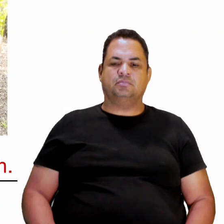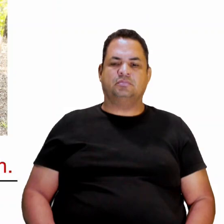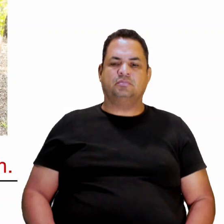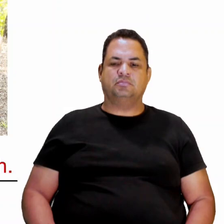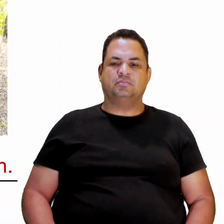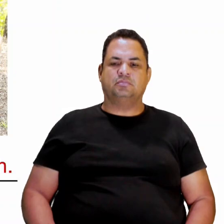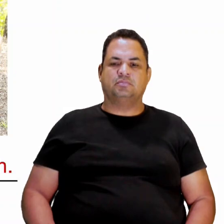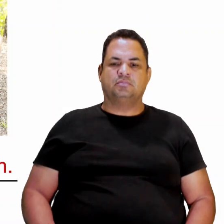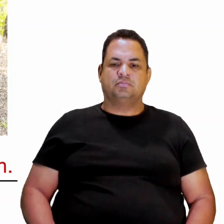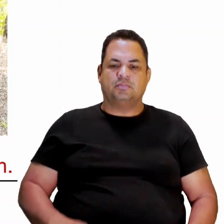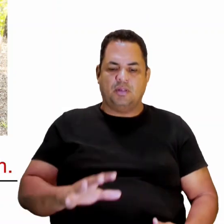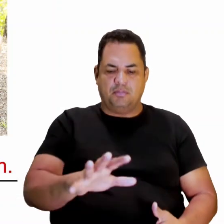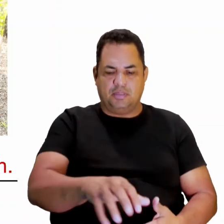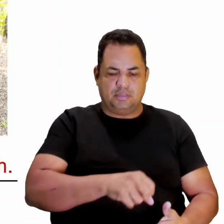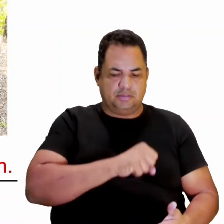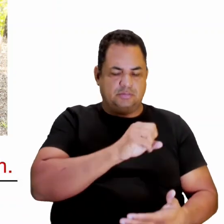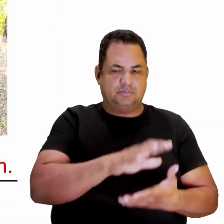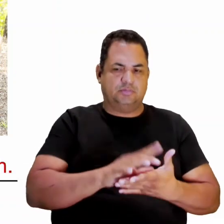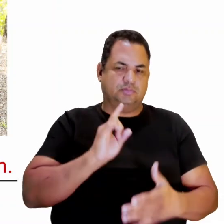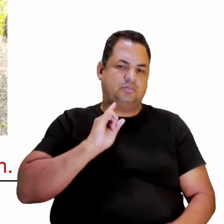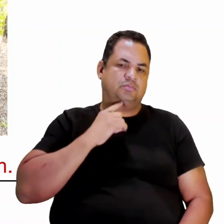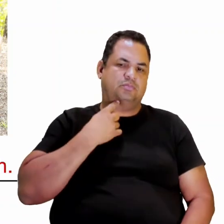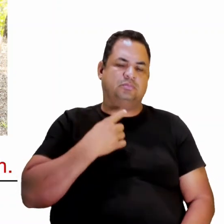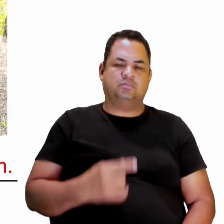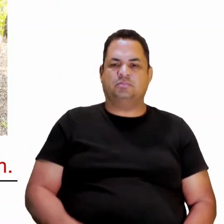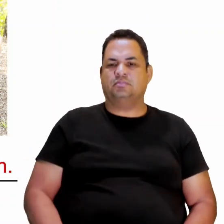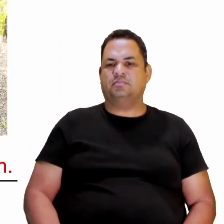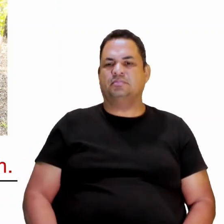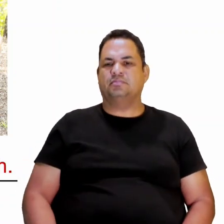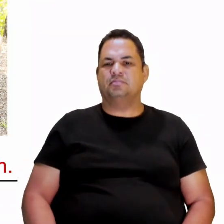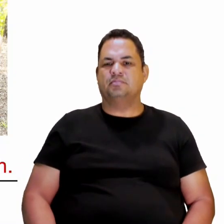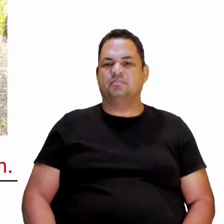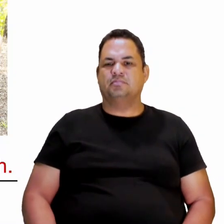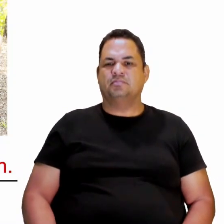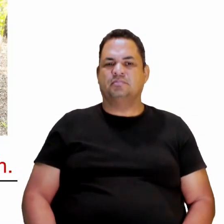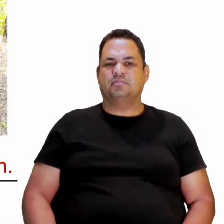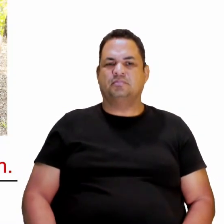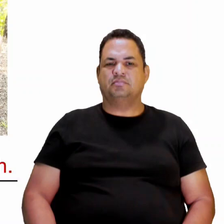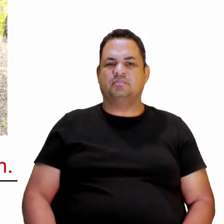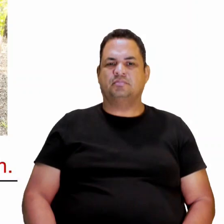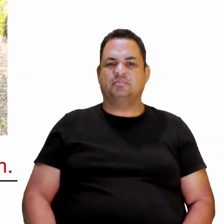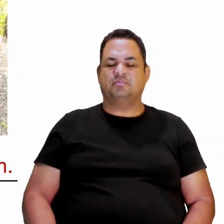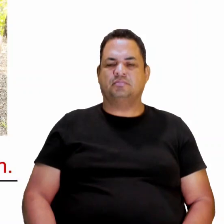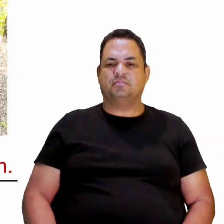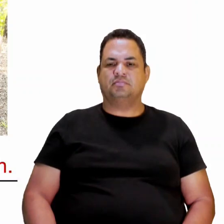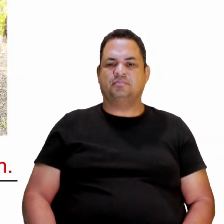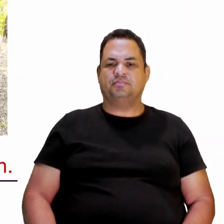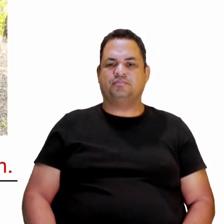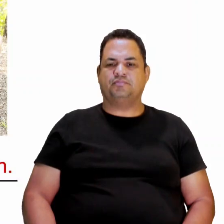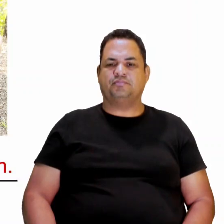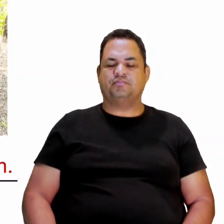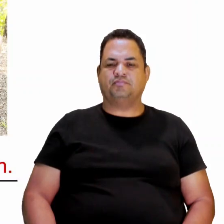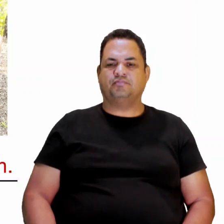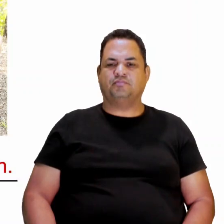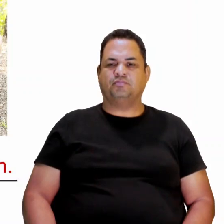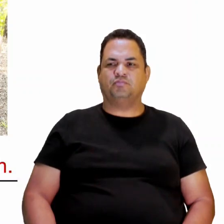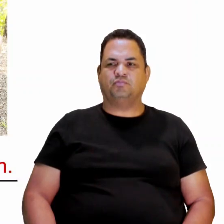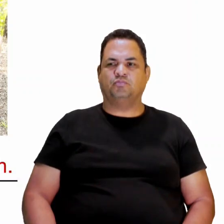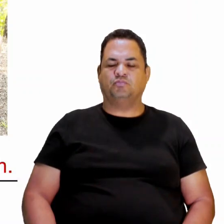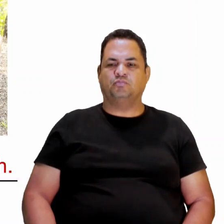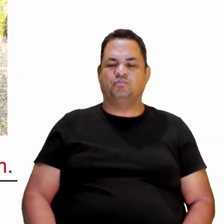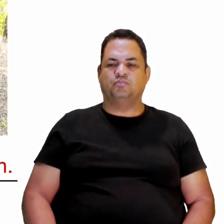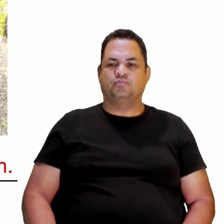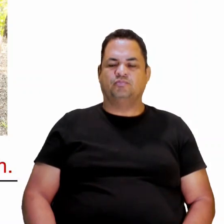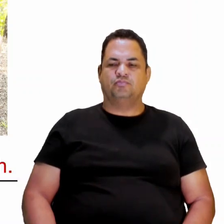Não, estão pegando lixo, perdão. Aí no caso aqui, they are picking up the trash, estão pegando